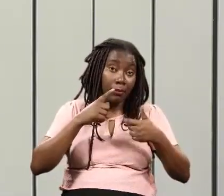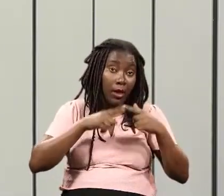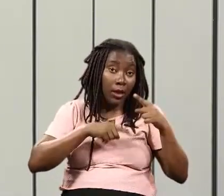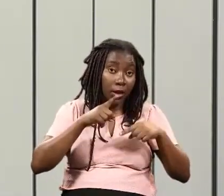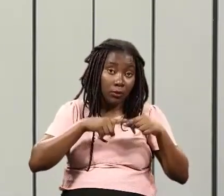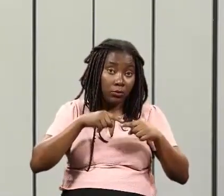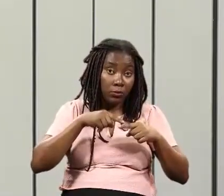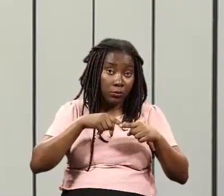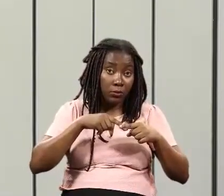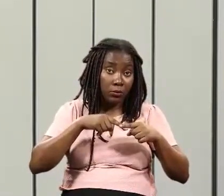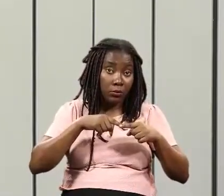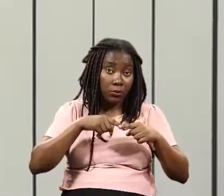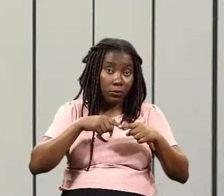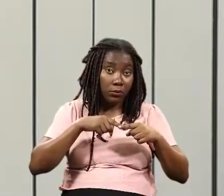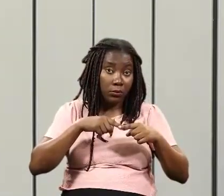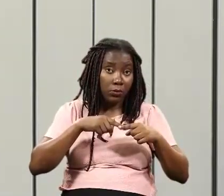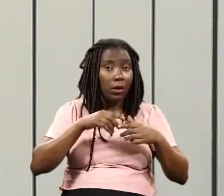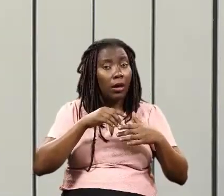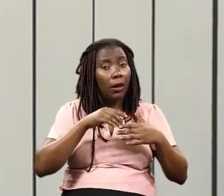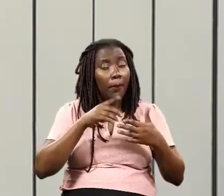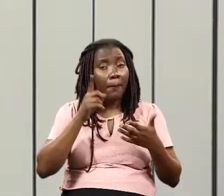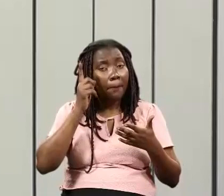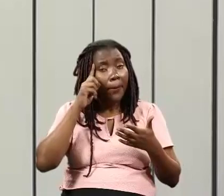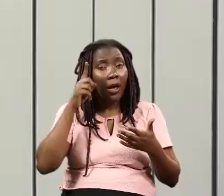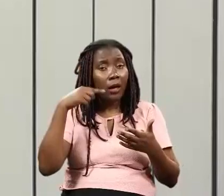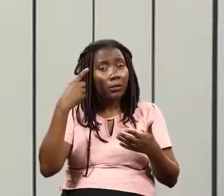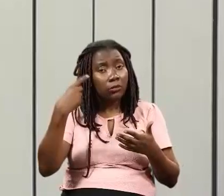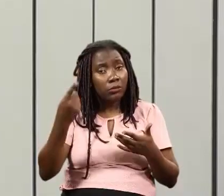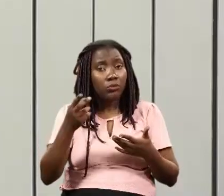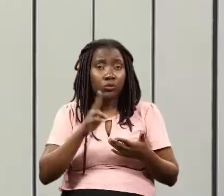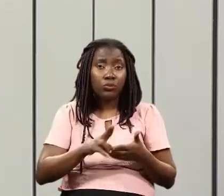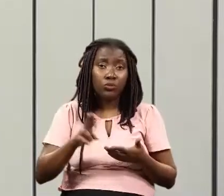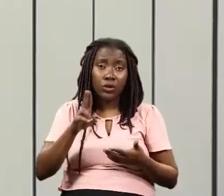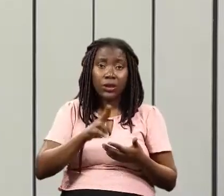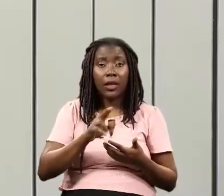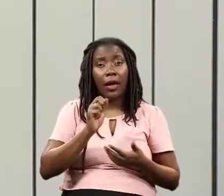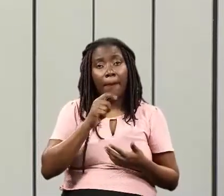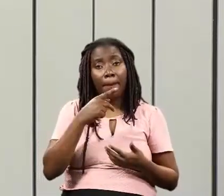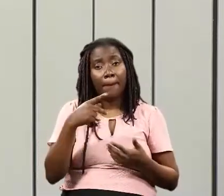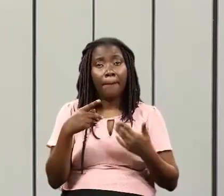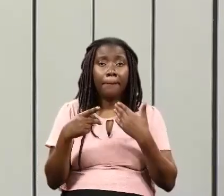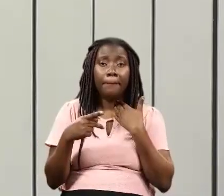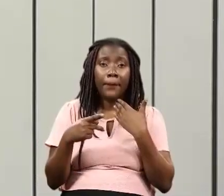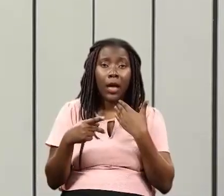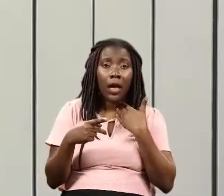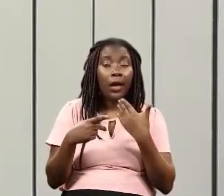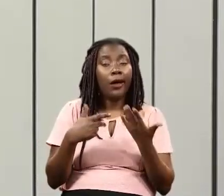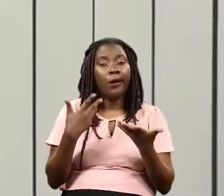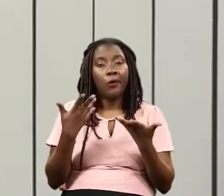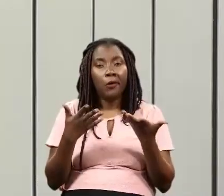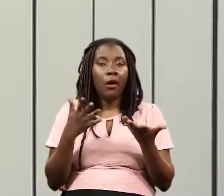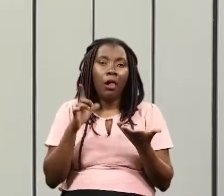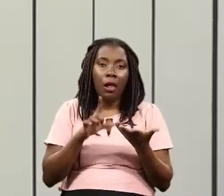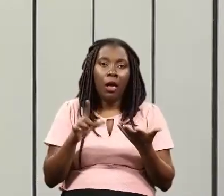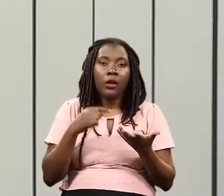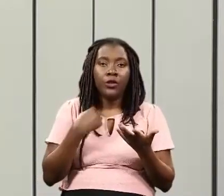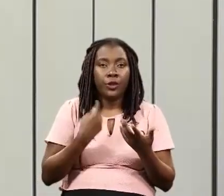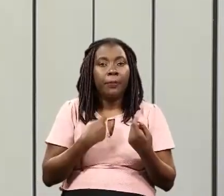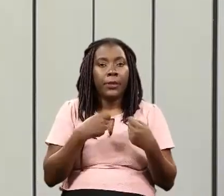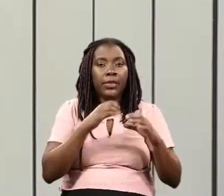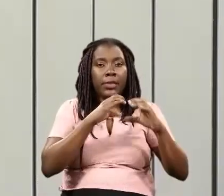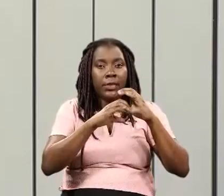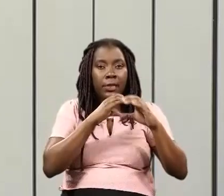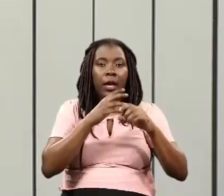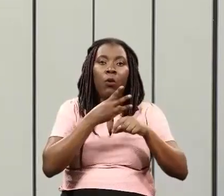você levar o seu dia a dia, né? Utilizar o aplicativo do banco, né? Você, claro, a gente precisa conversar no